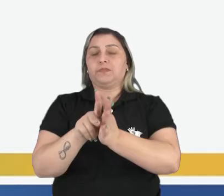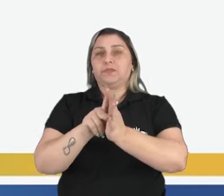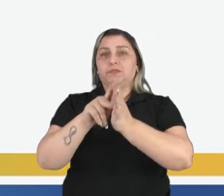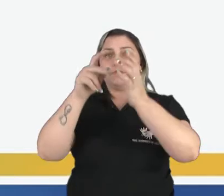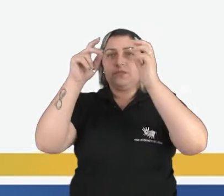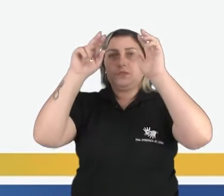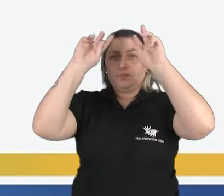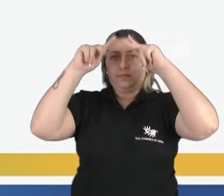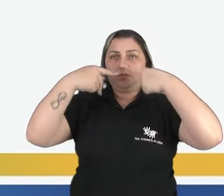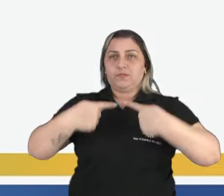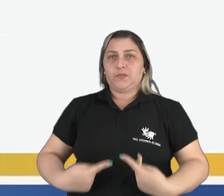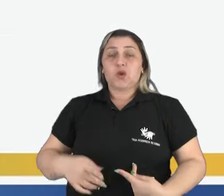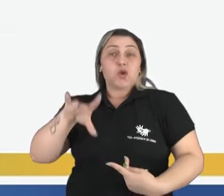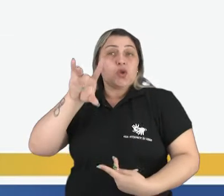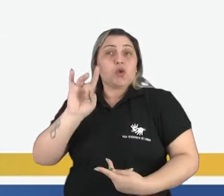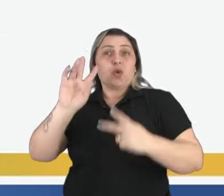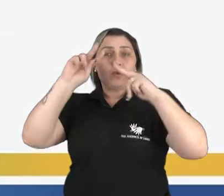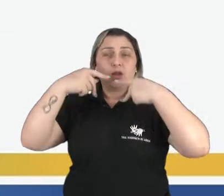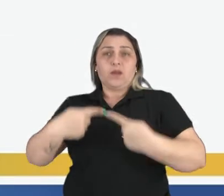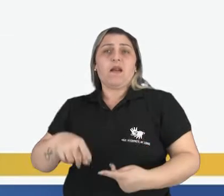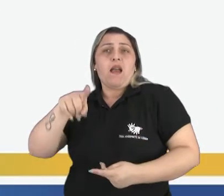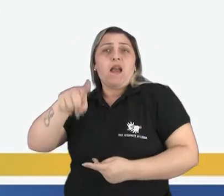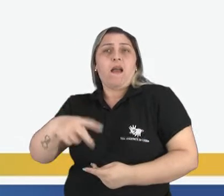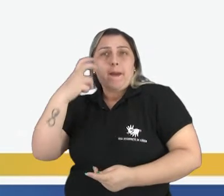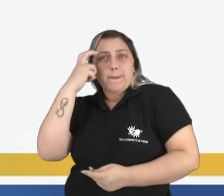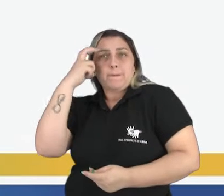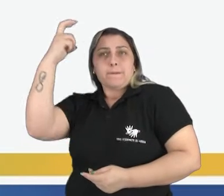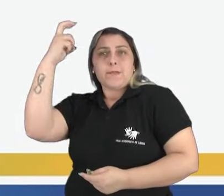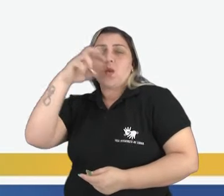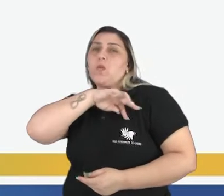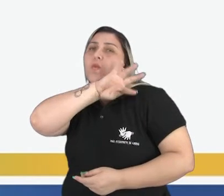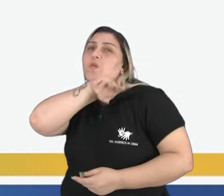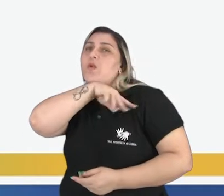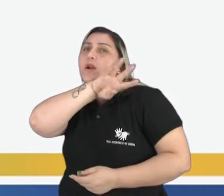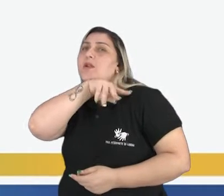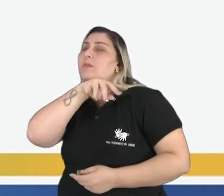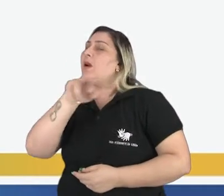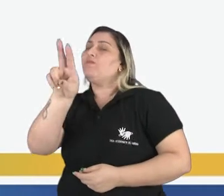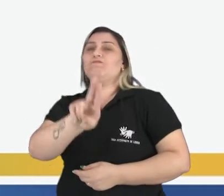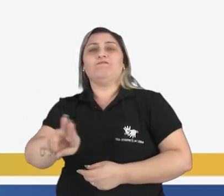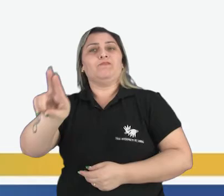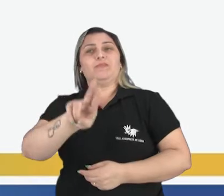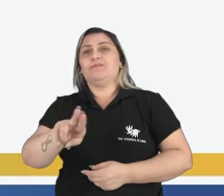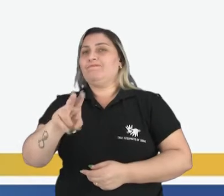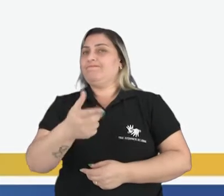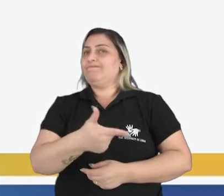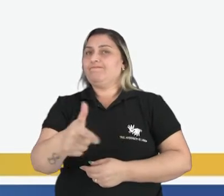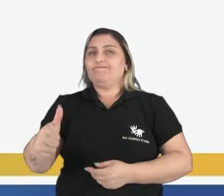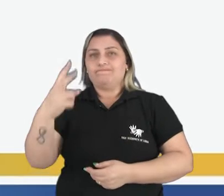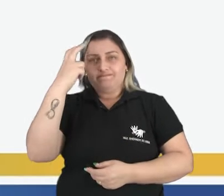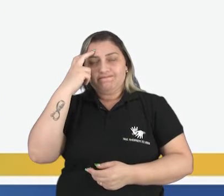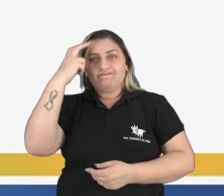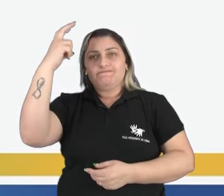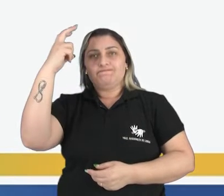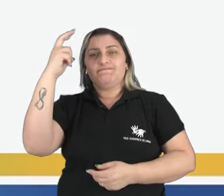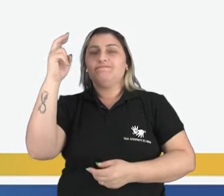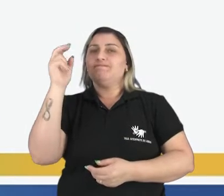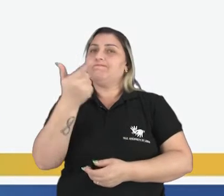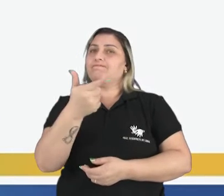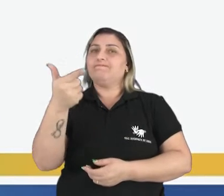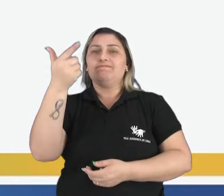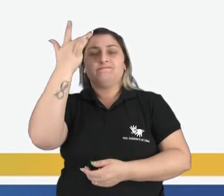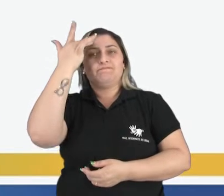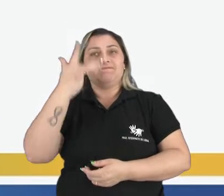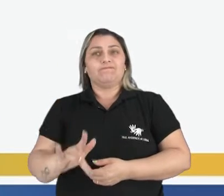humano, ou seja, só o ser humano é intelectual. O animal ele não usa o intelecto, ele não sabe usar